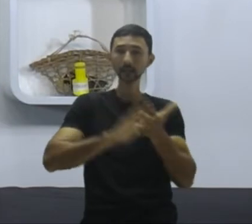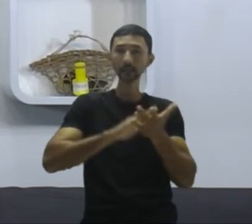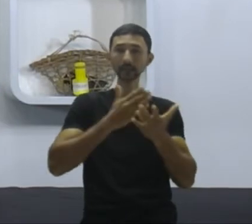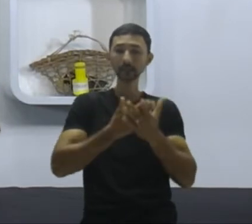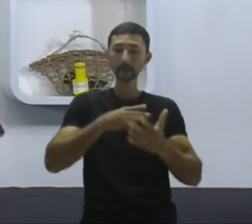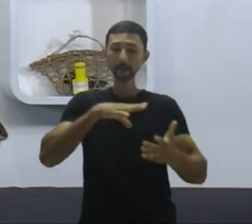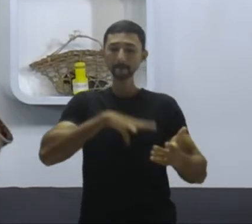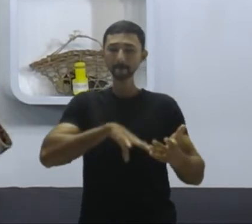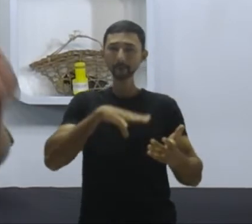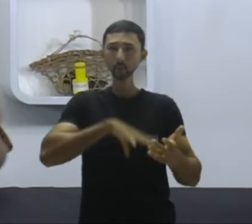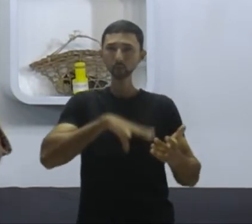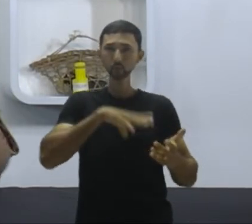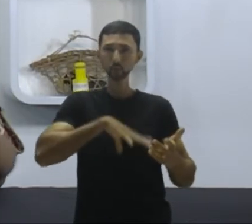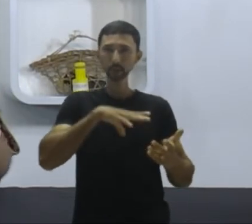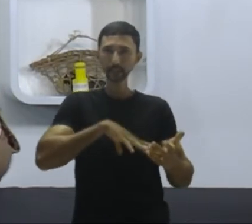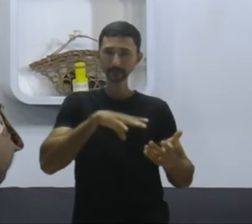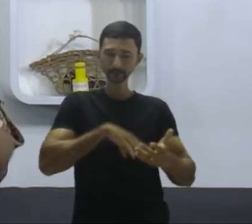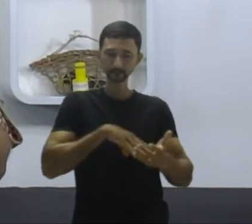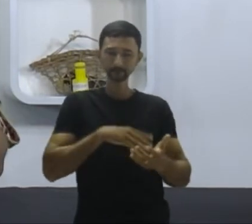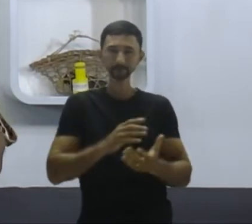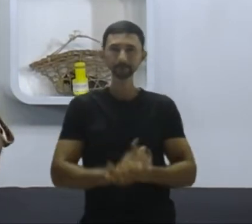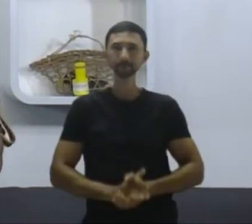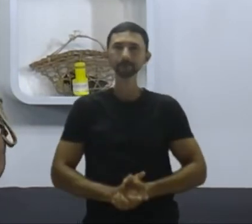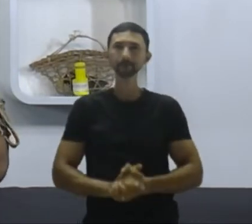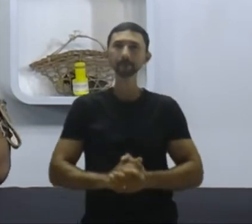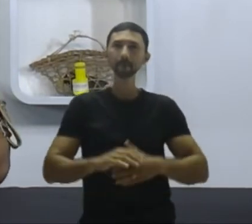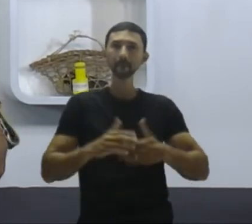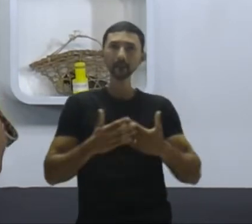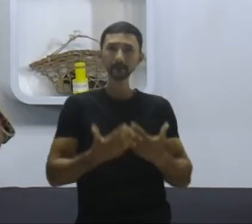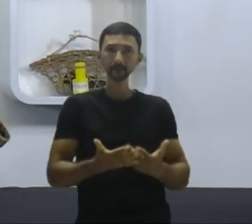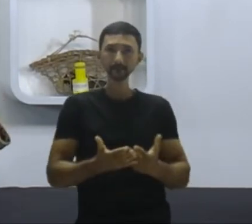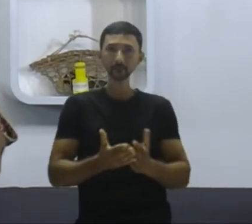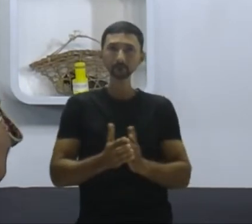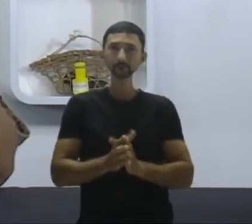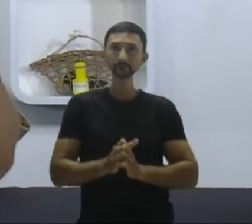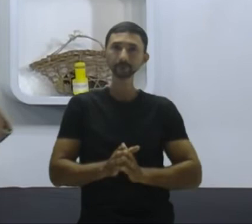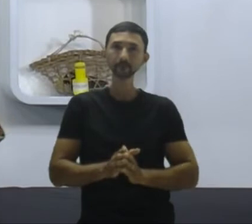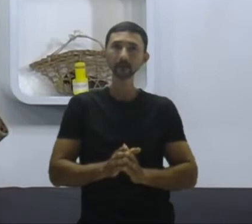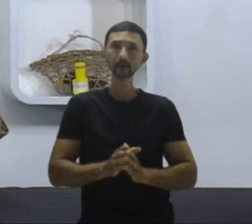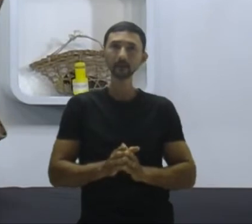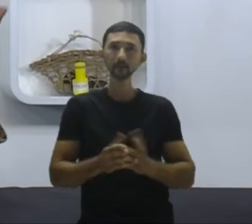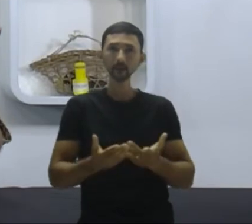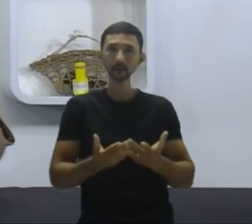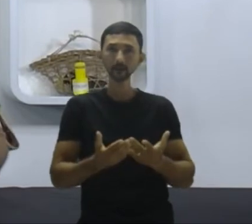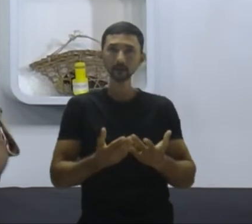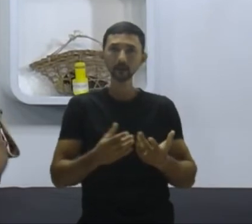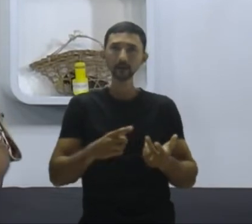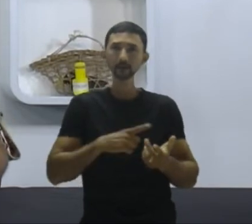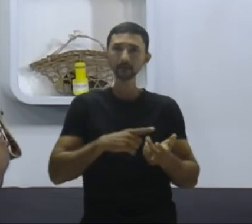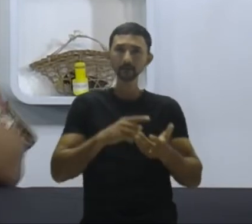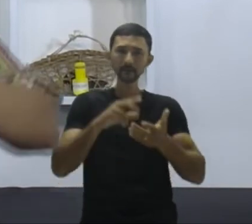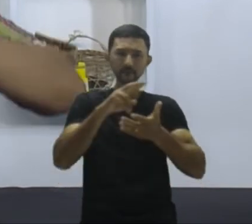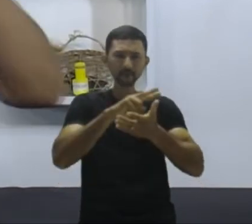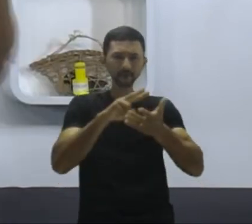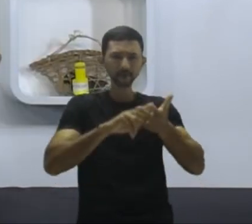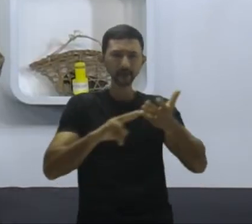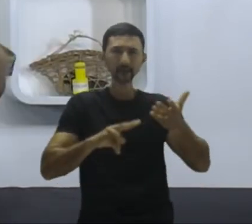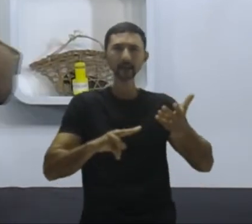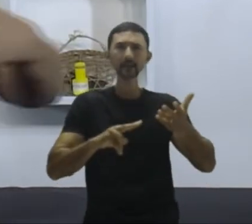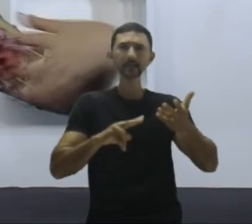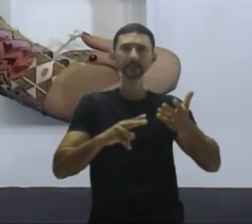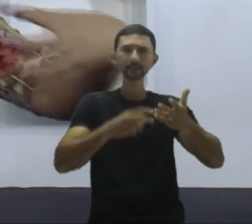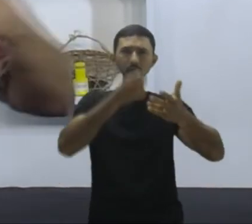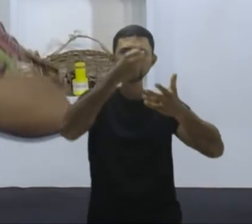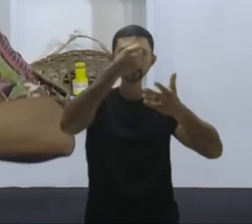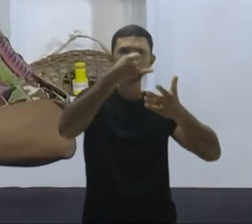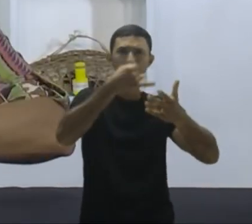pouco esse elemento. Então, o que é que nós temos aqui? Nós temos versos, narrando aqui